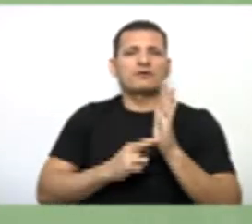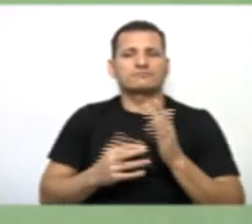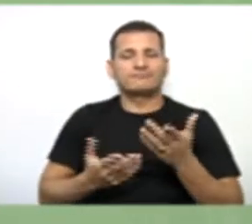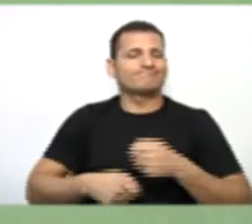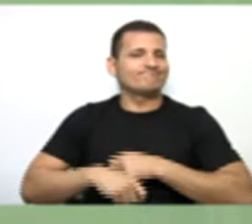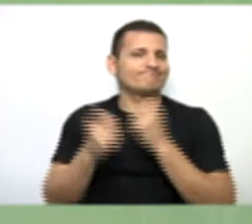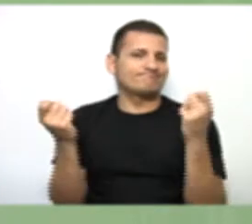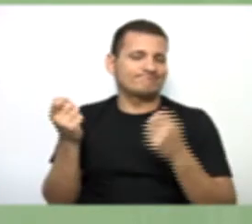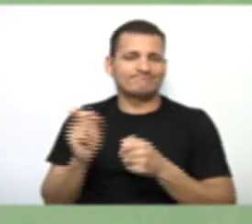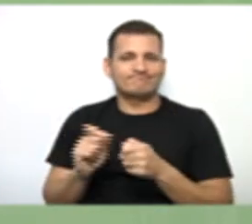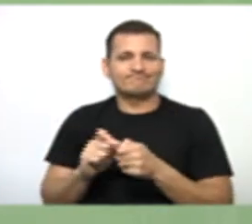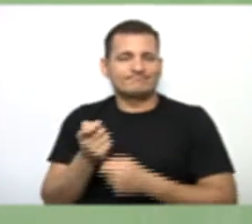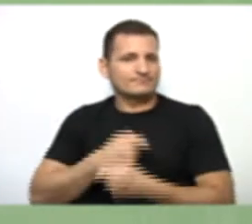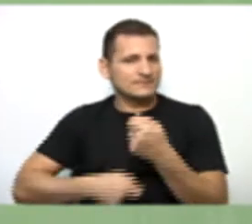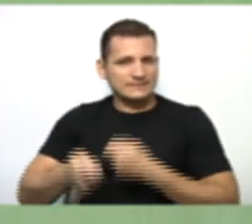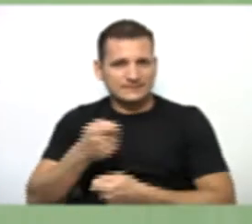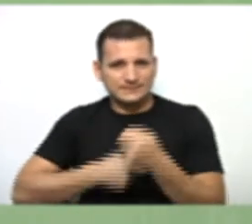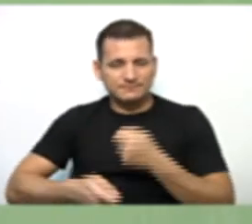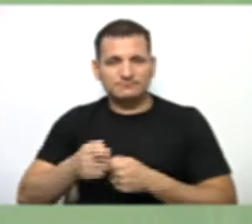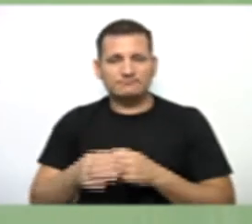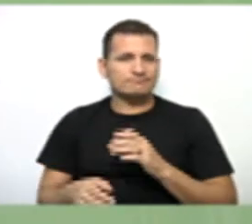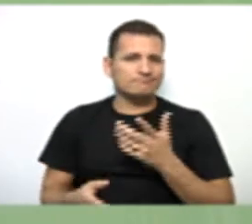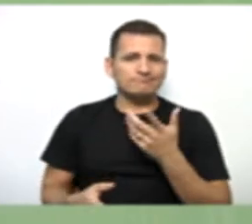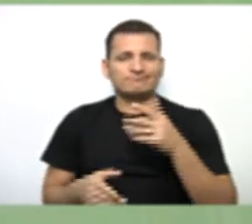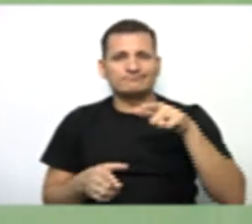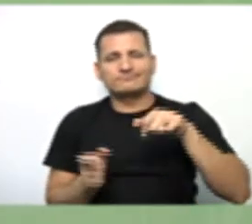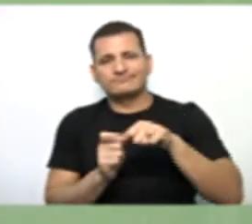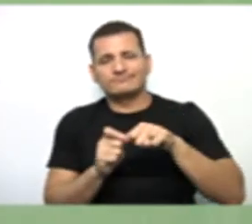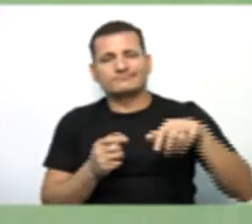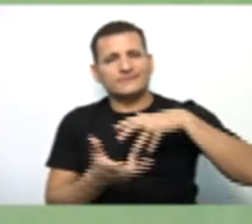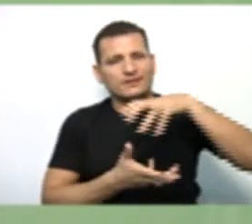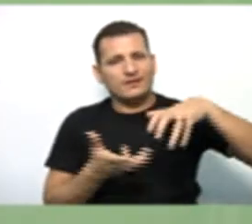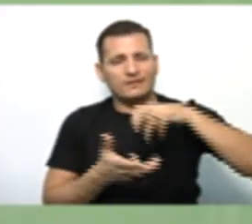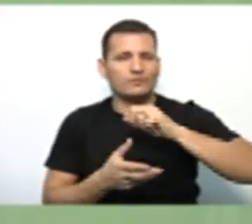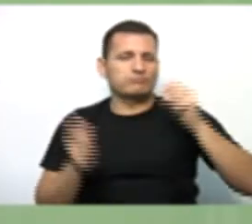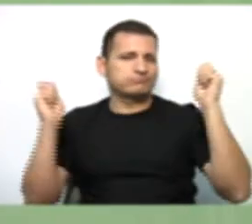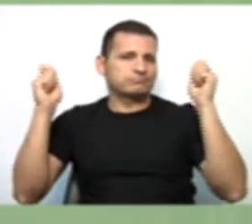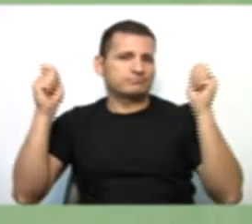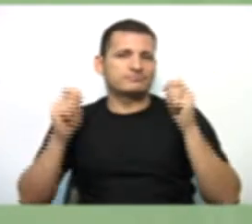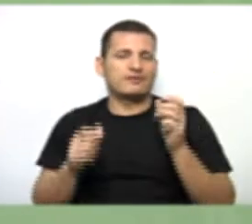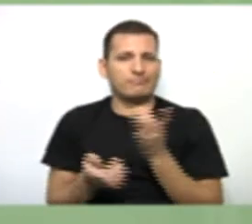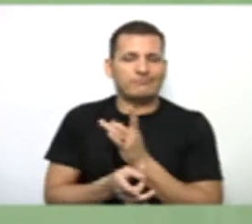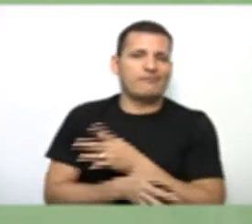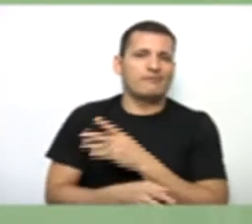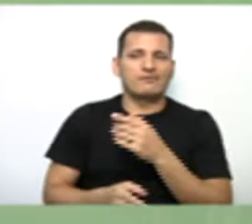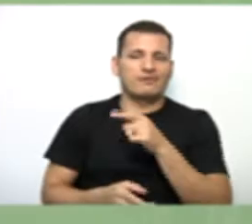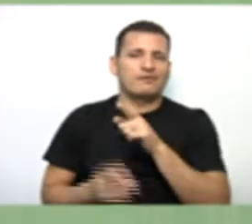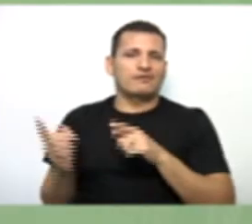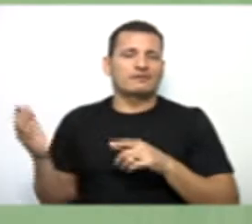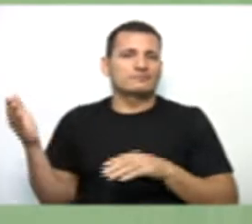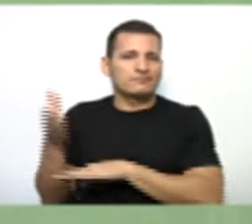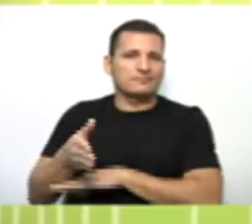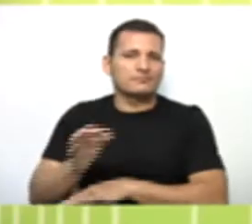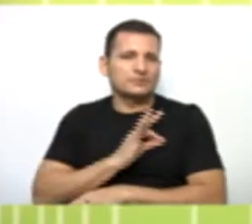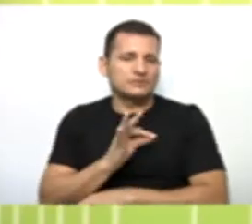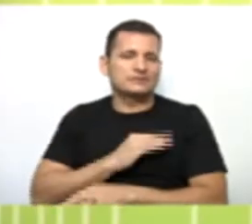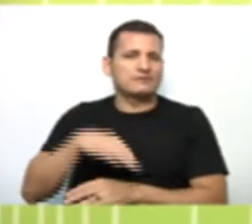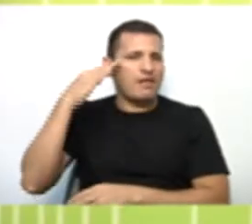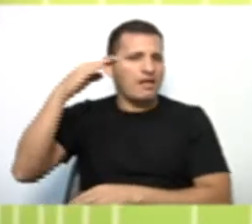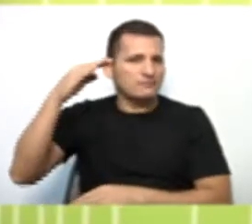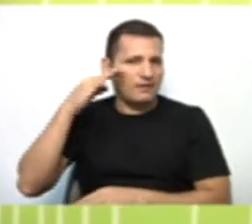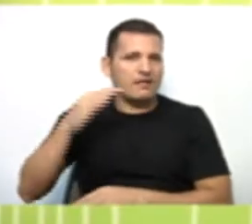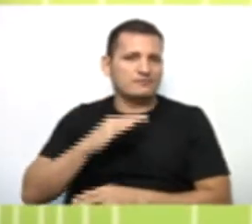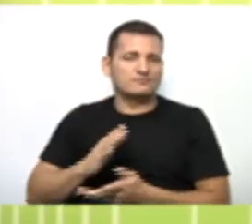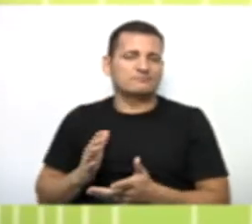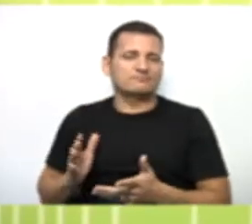fazer uma negociação direita. Vai que você faz uma greve ou faz uma manifestação, pronto. Aí lá vem a polícia, vem o exército, enfim, né?